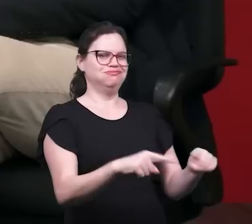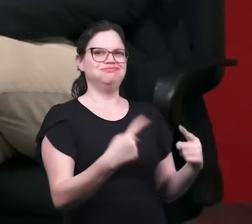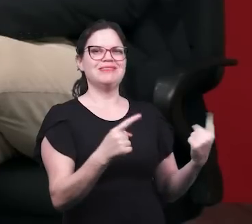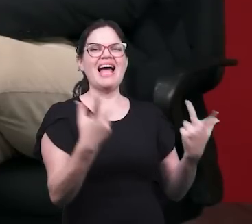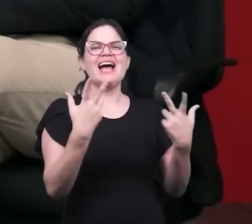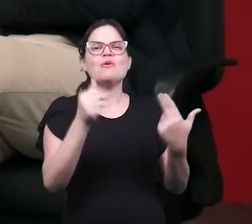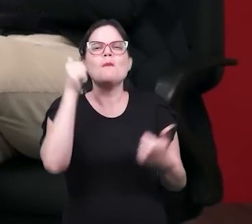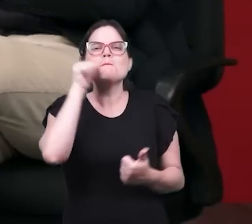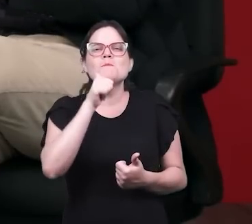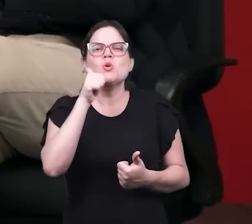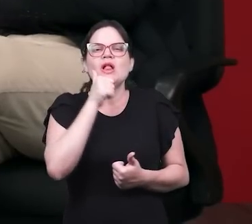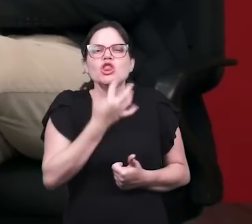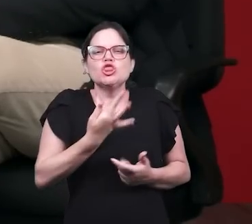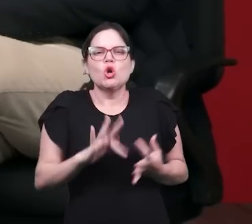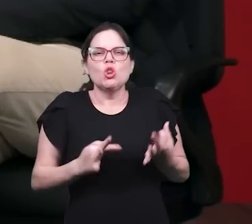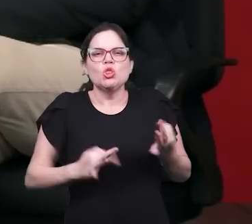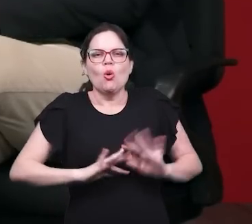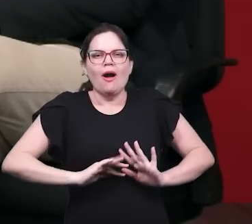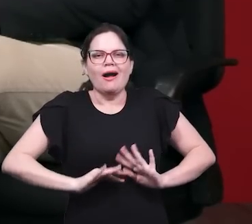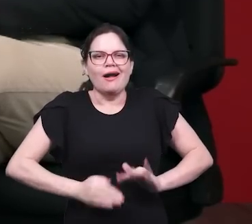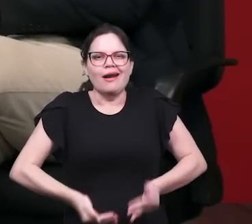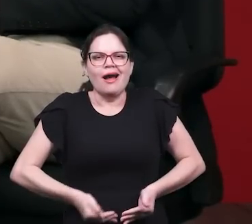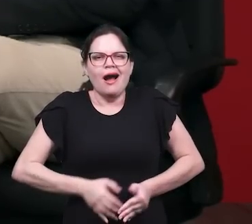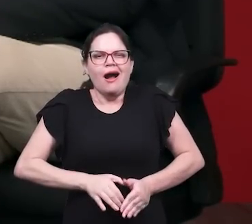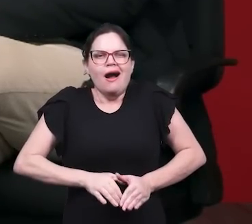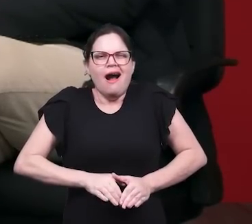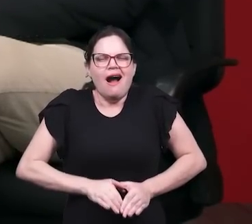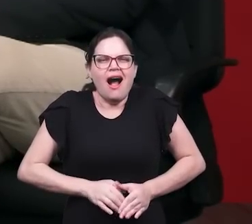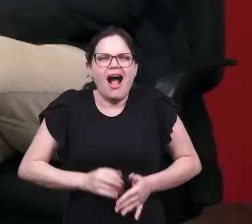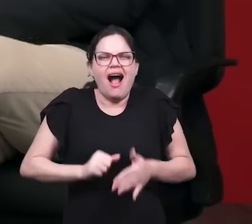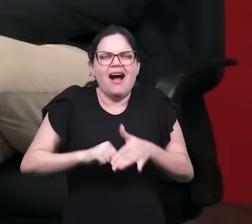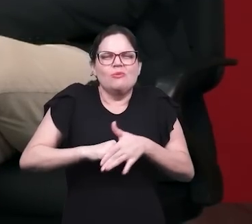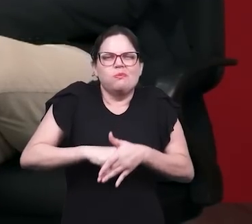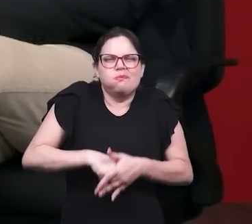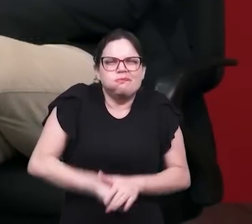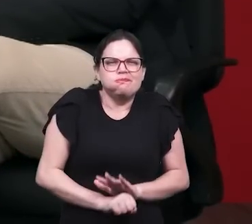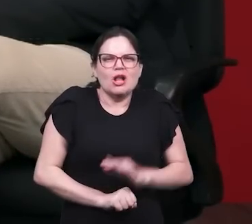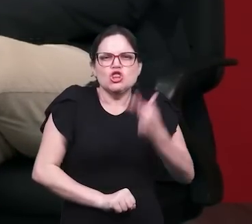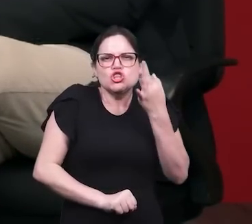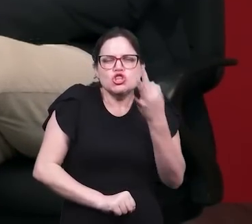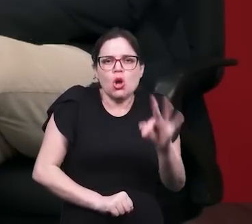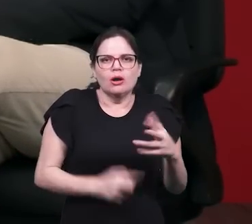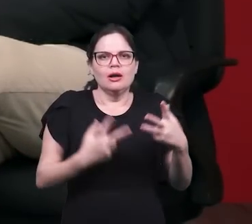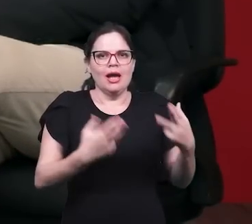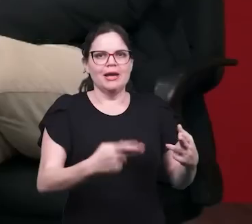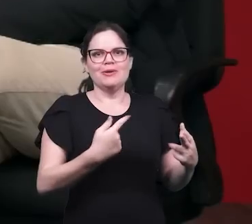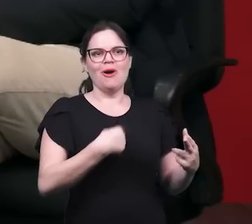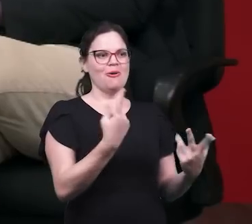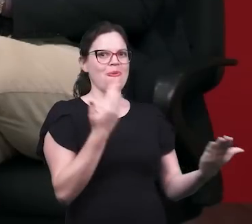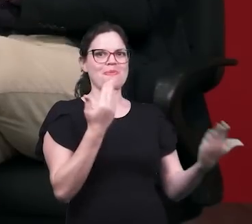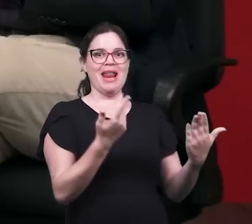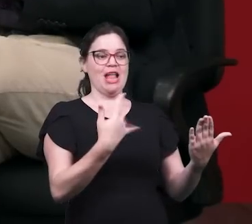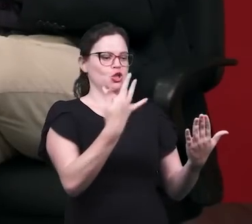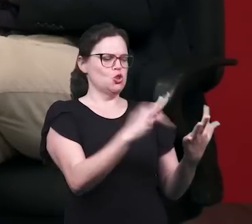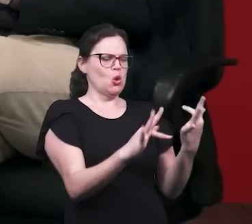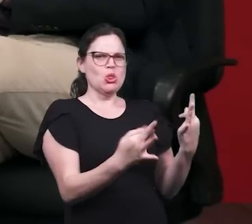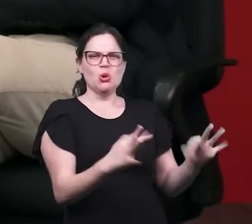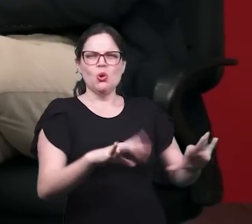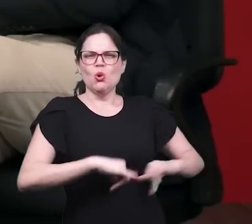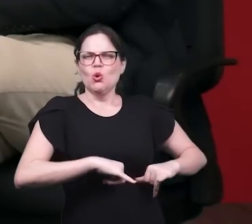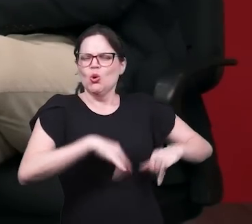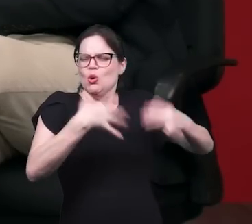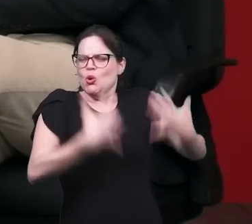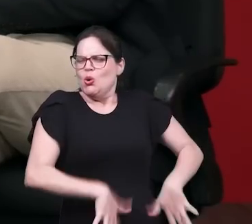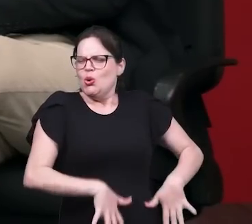estamos entendendo, não é? Esse texto, ele não representa a igreja fiel do Senhor, porque ela foi poupada. E a própria Bíblia,